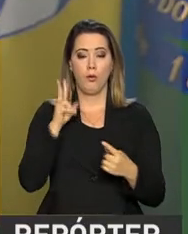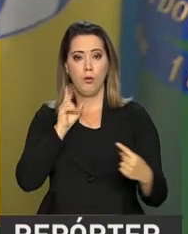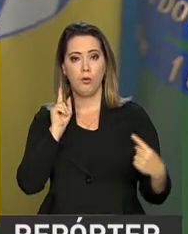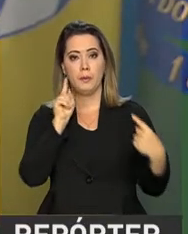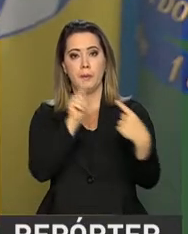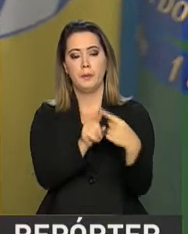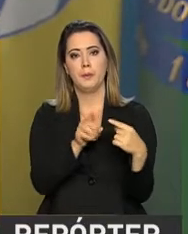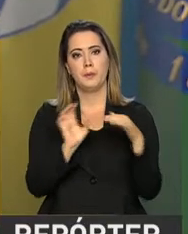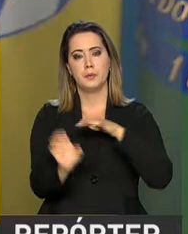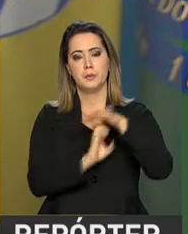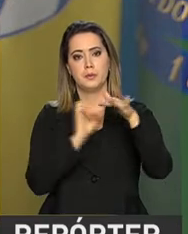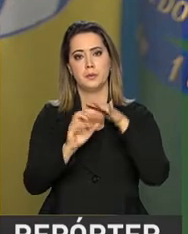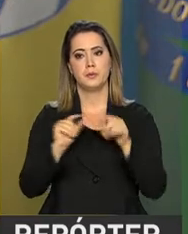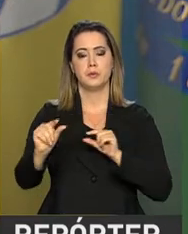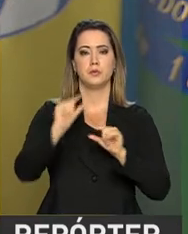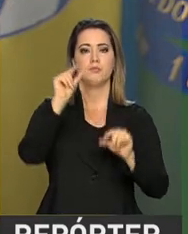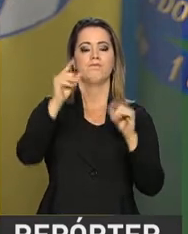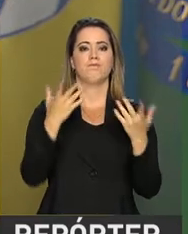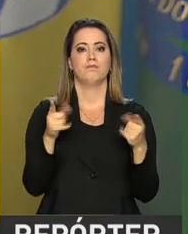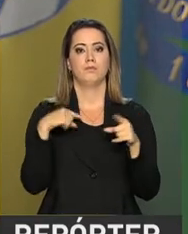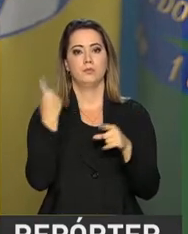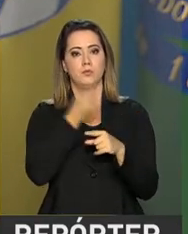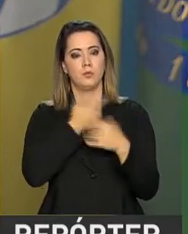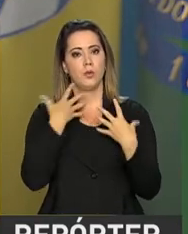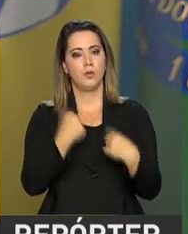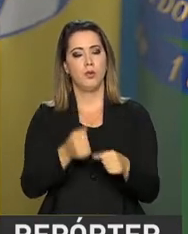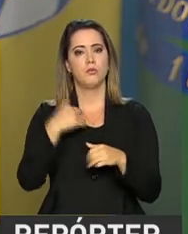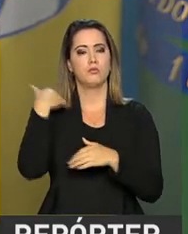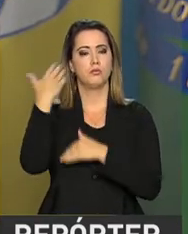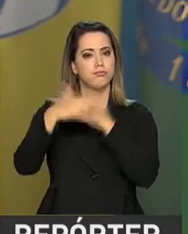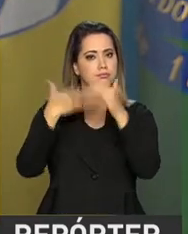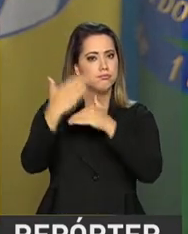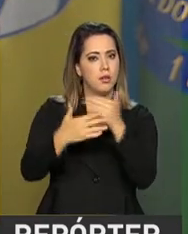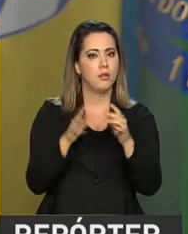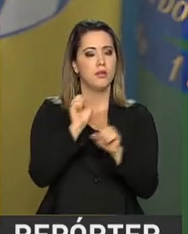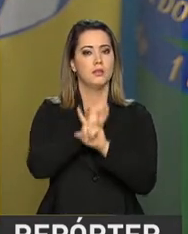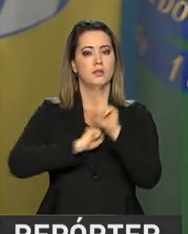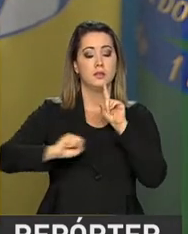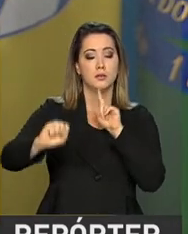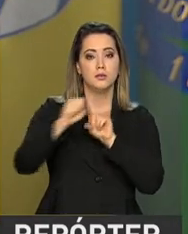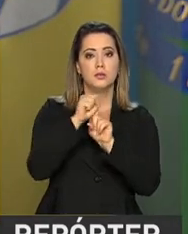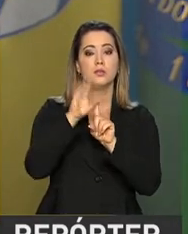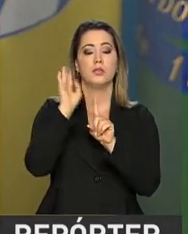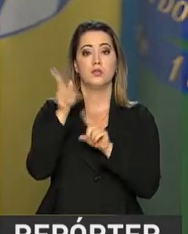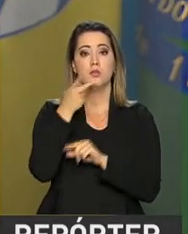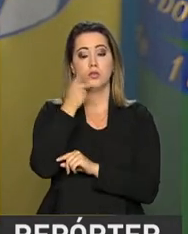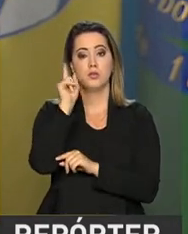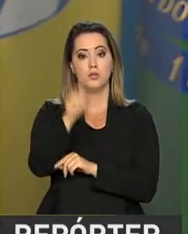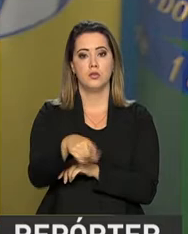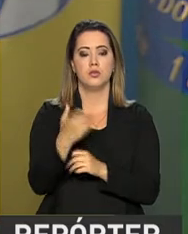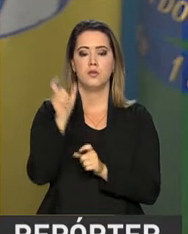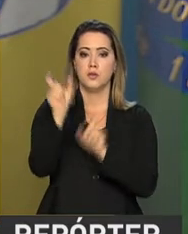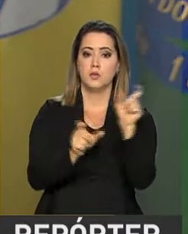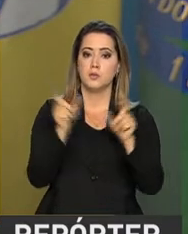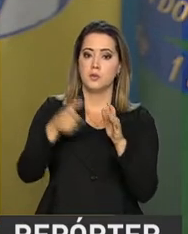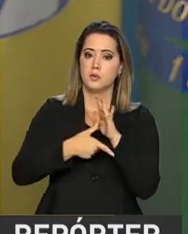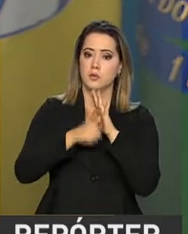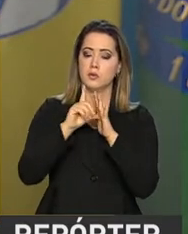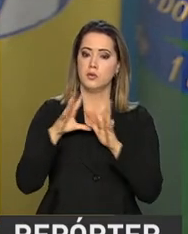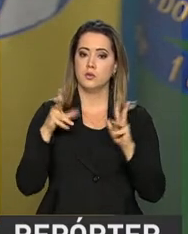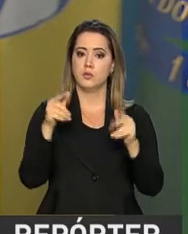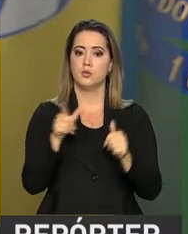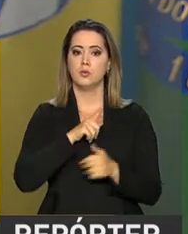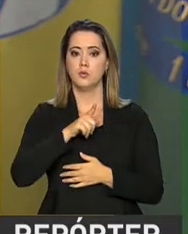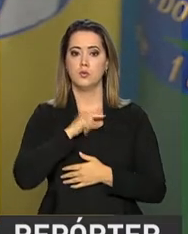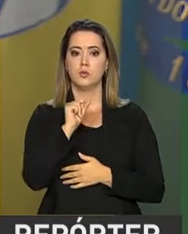pequena e média empresa nós vamos pensando social e como ressaltar os jogadores dodô tem